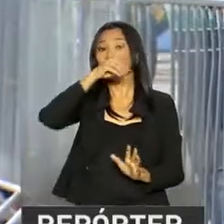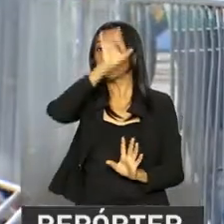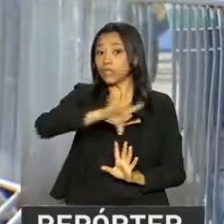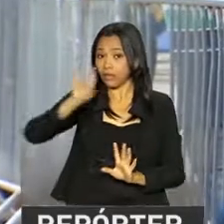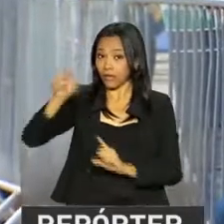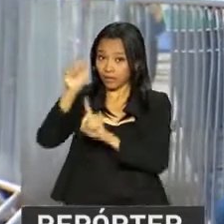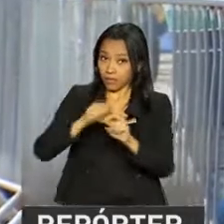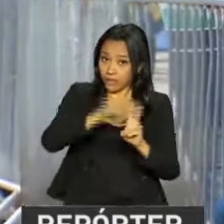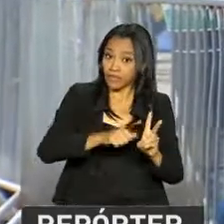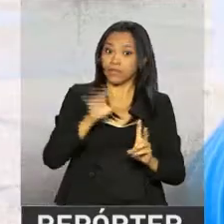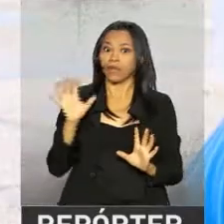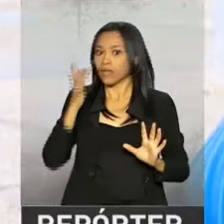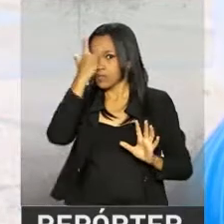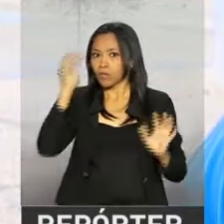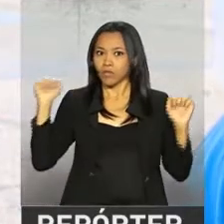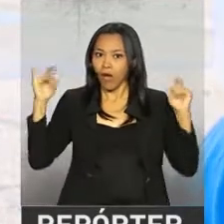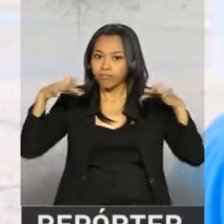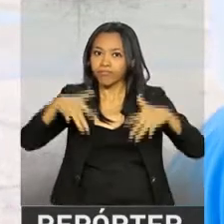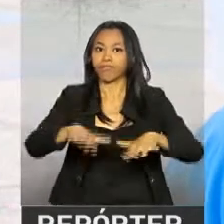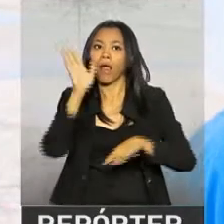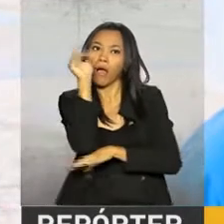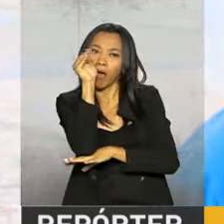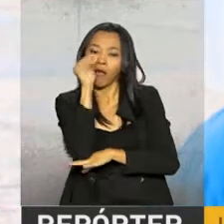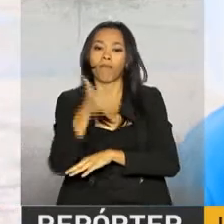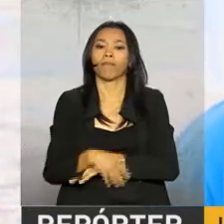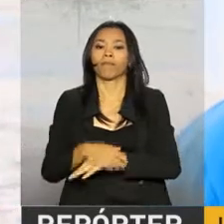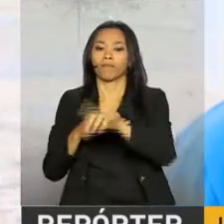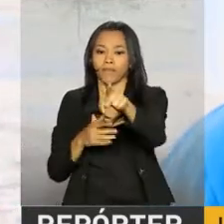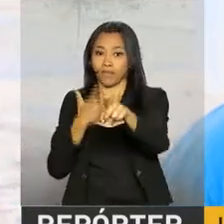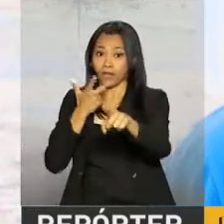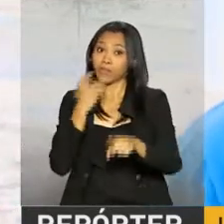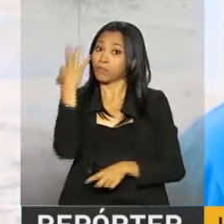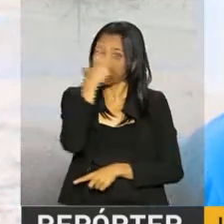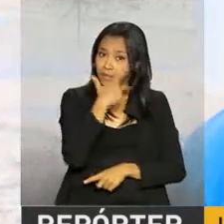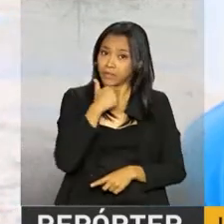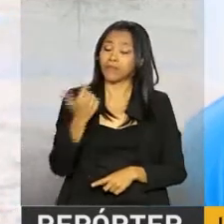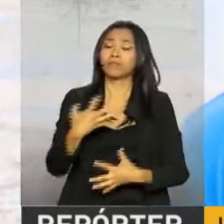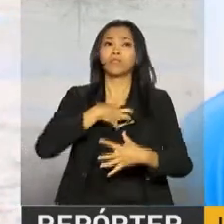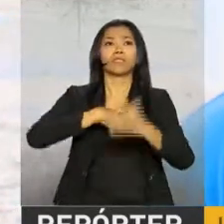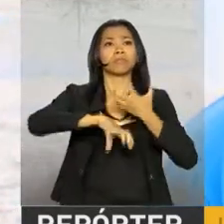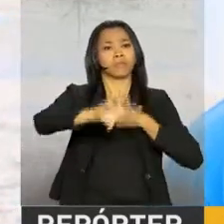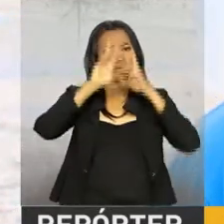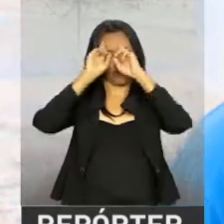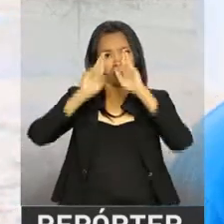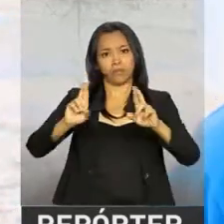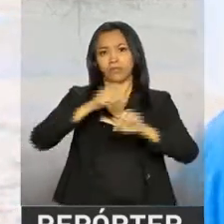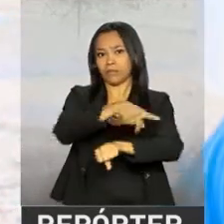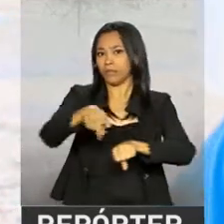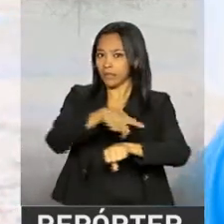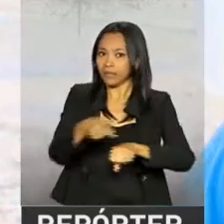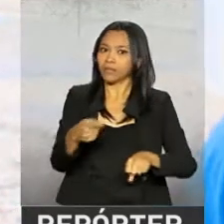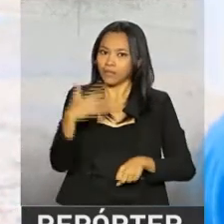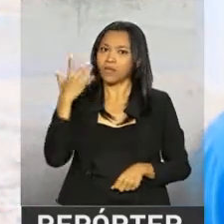e atrai muita gente. Uma cerimônia bonita, né? E ela vai também despertar o civismo das minhas filhas, né? Que aí eu acho